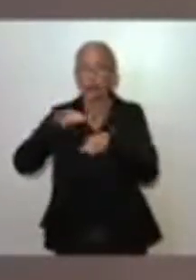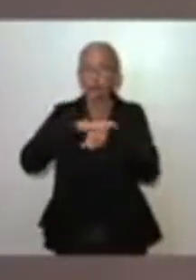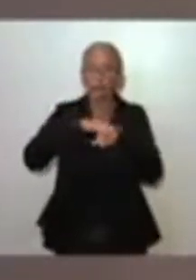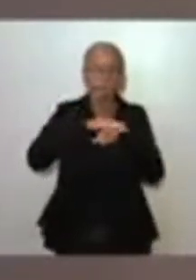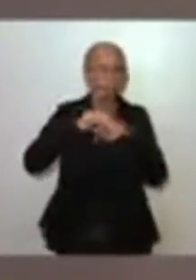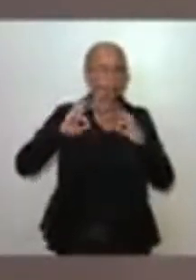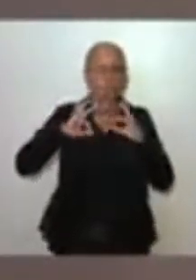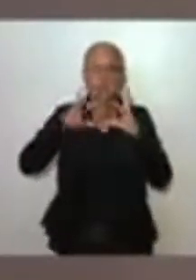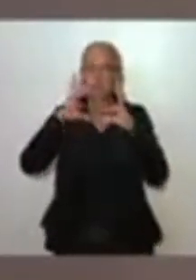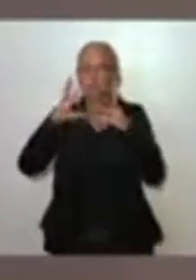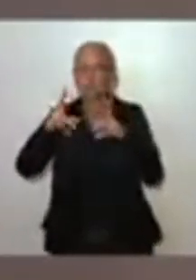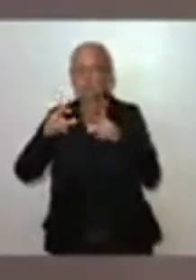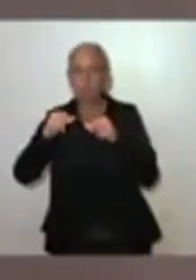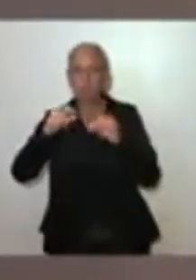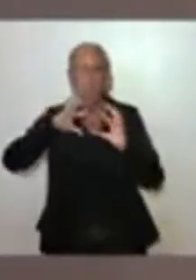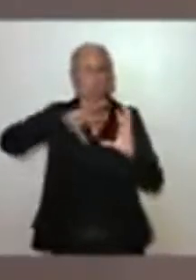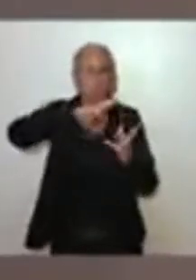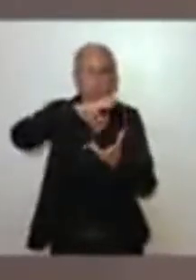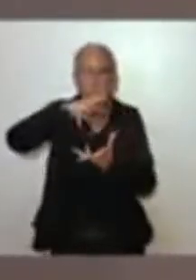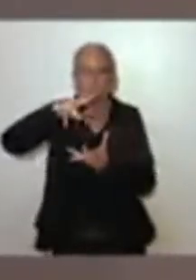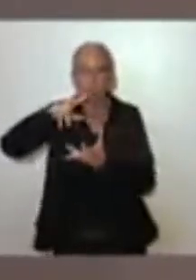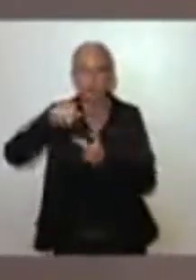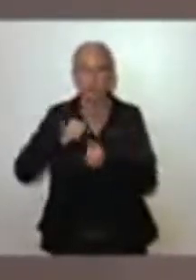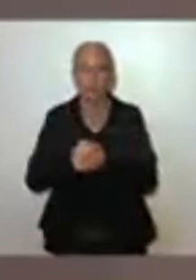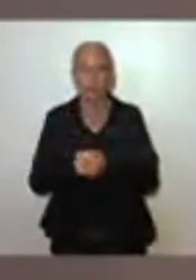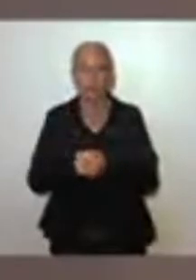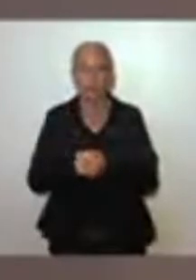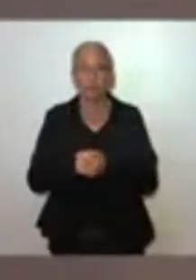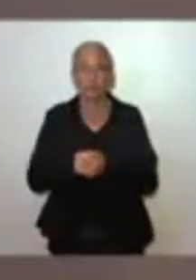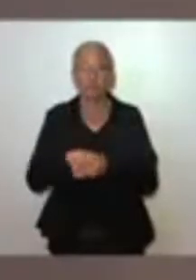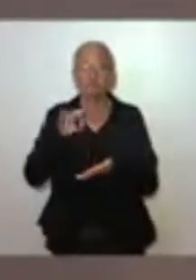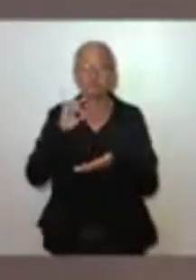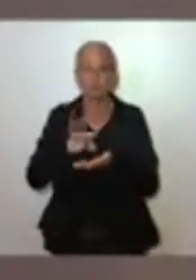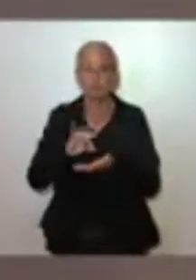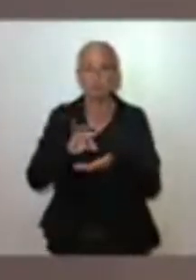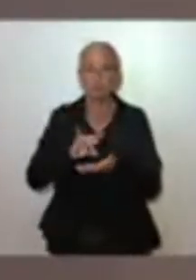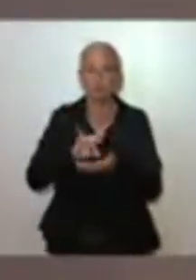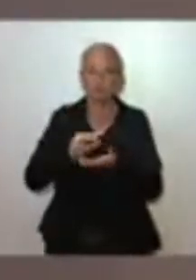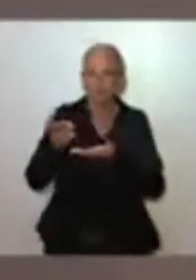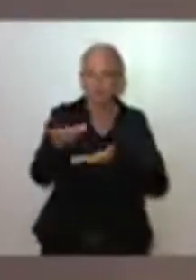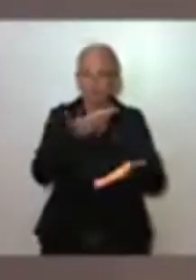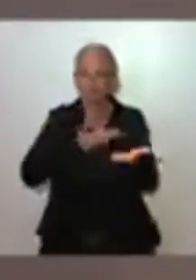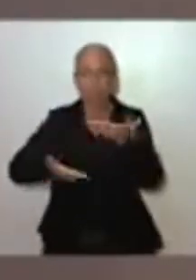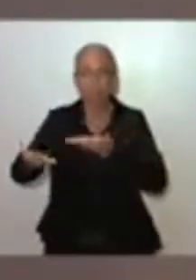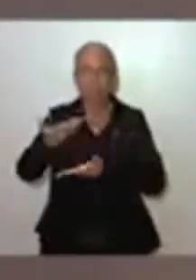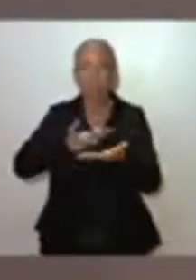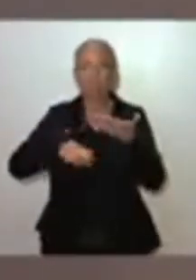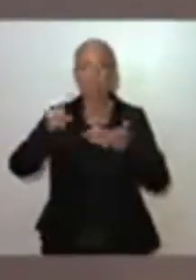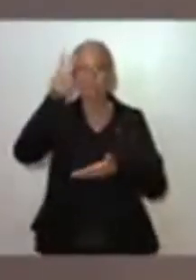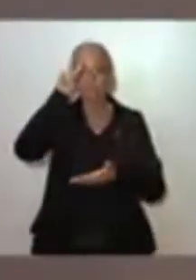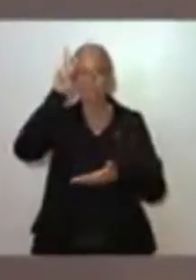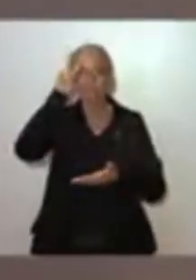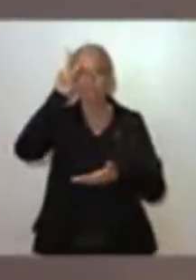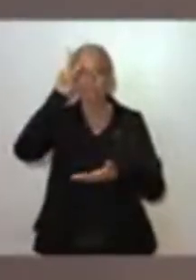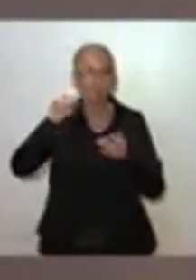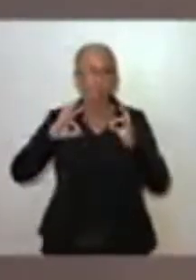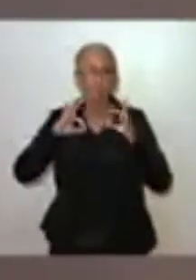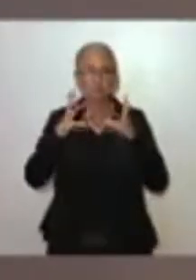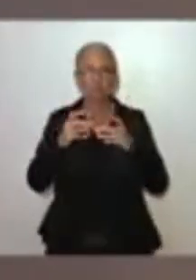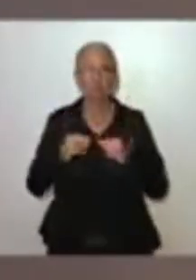mundo e portanto eu ainda me considero um parceiro da história que estão estamos todos vivendo